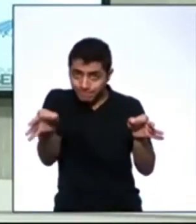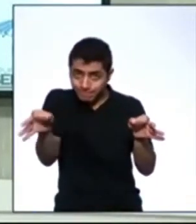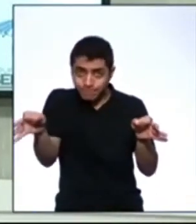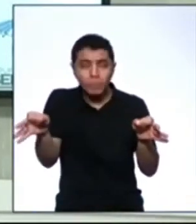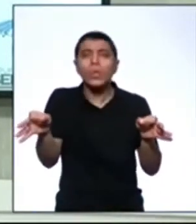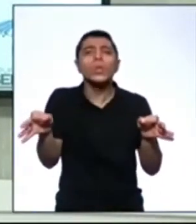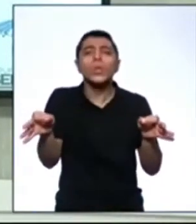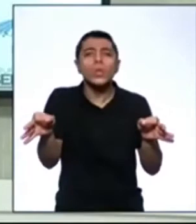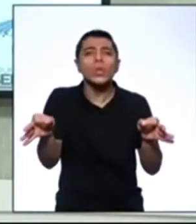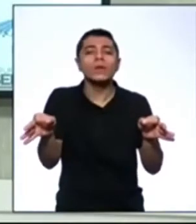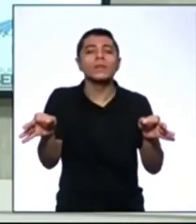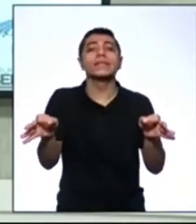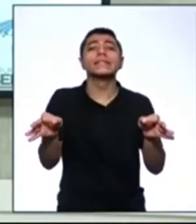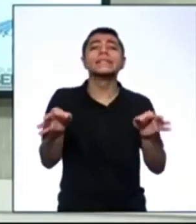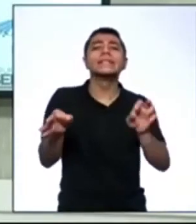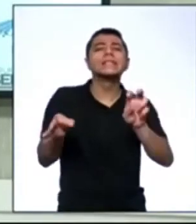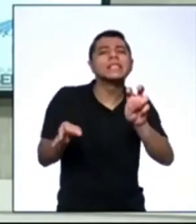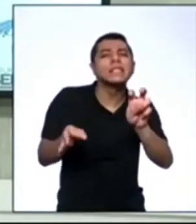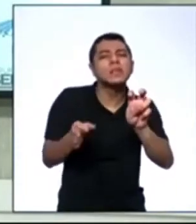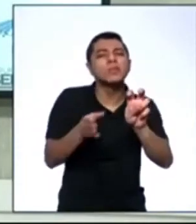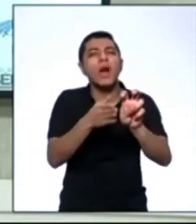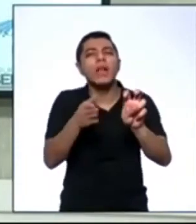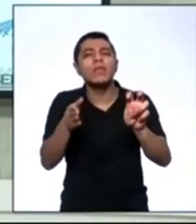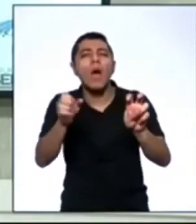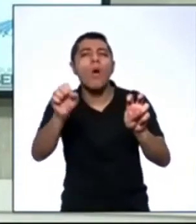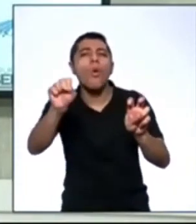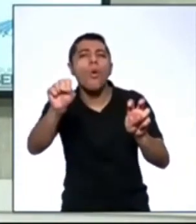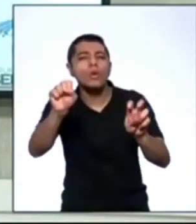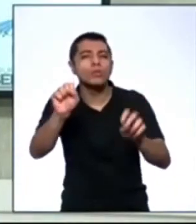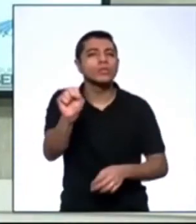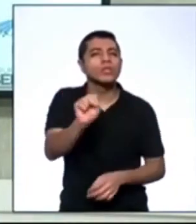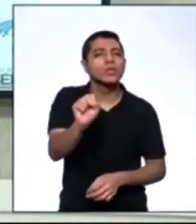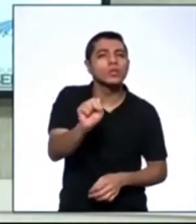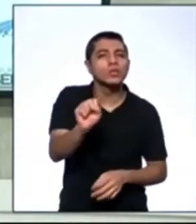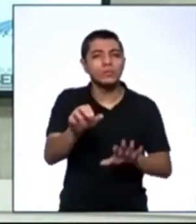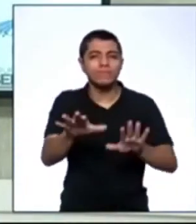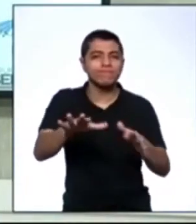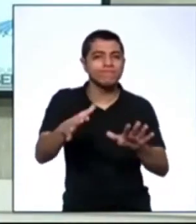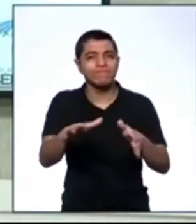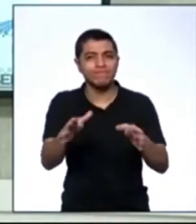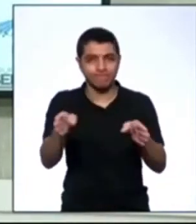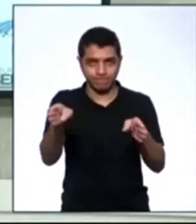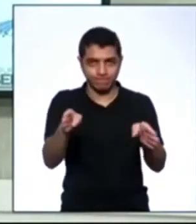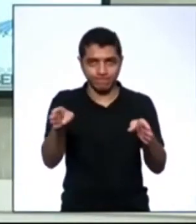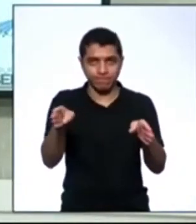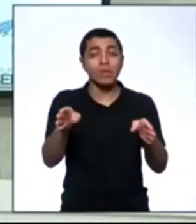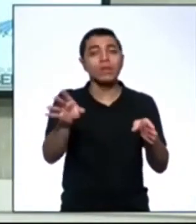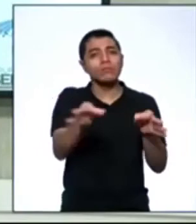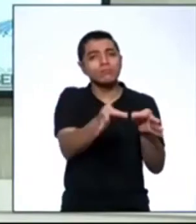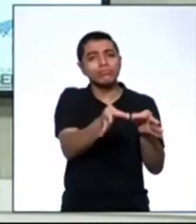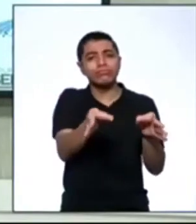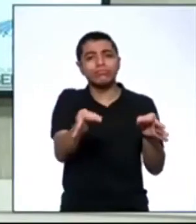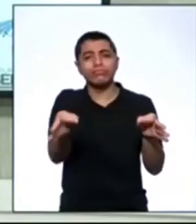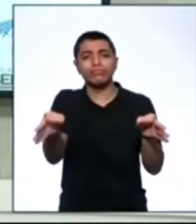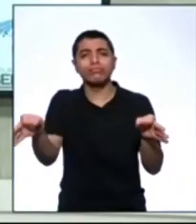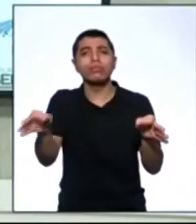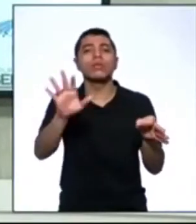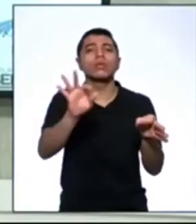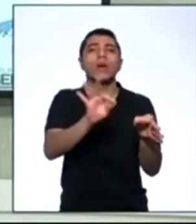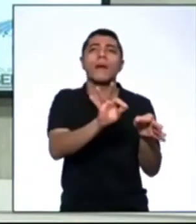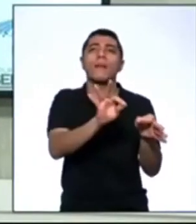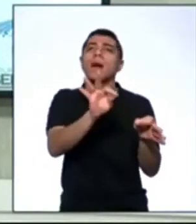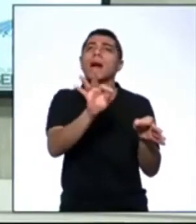de 5 a 8 segundos, é um intervalo de 3. Para quê? Para que você, por área, determine o